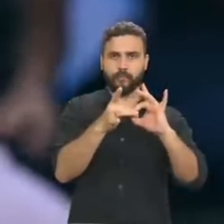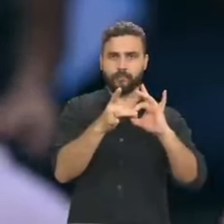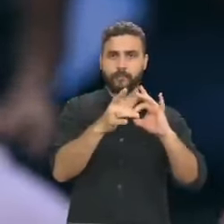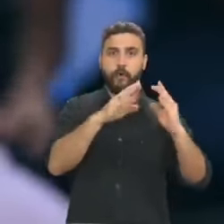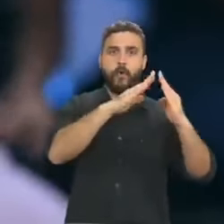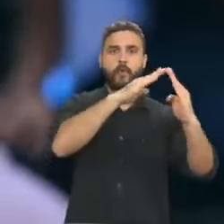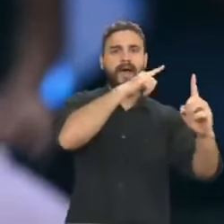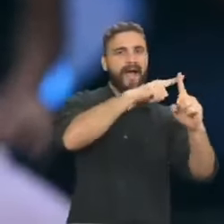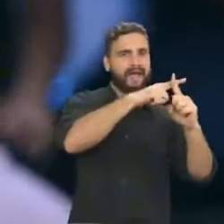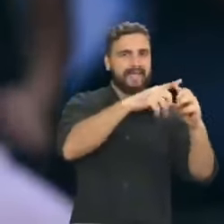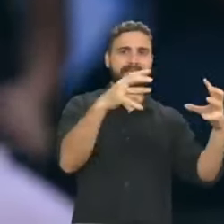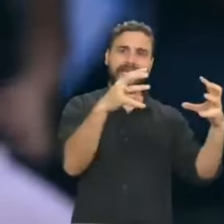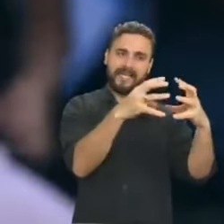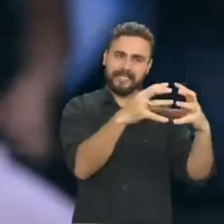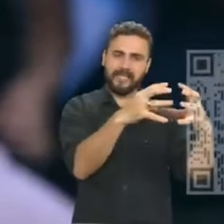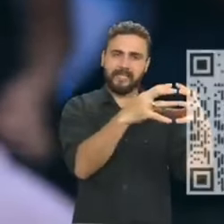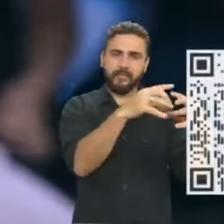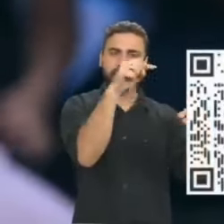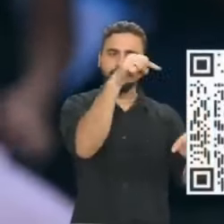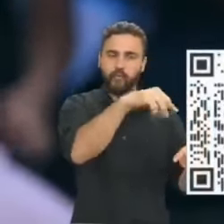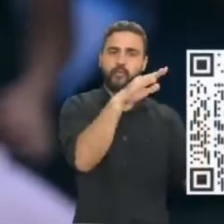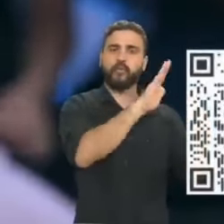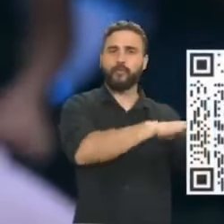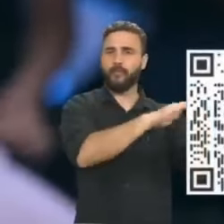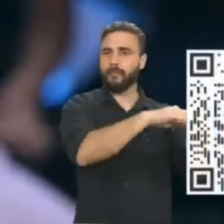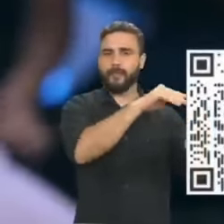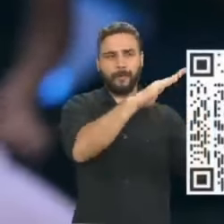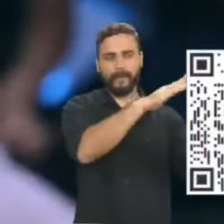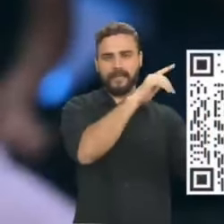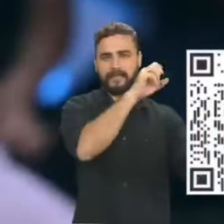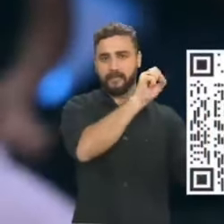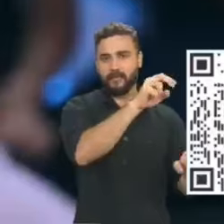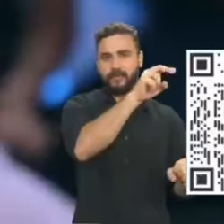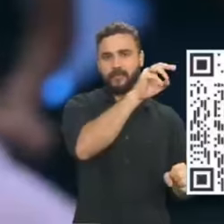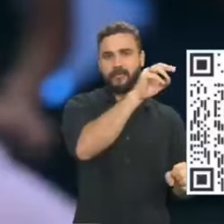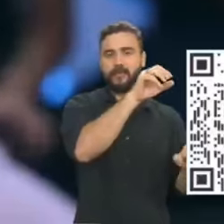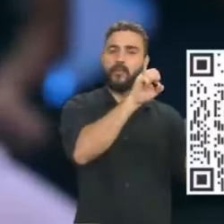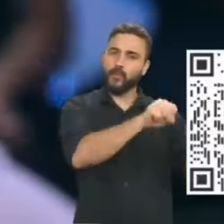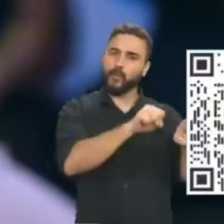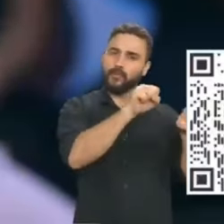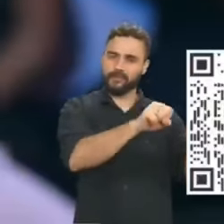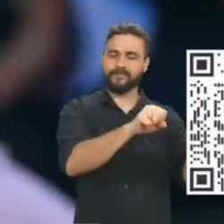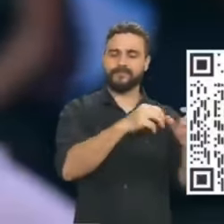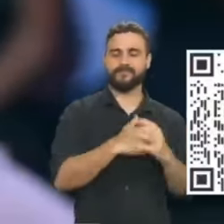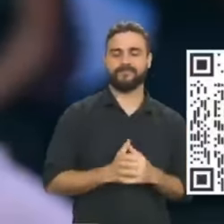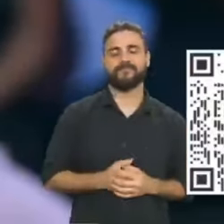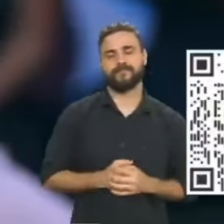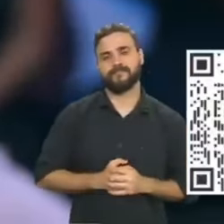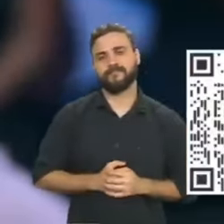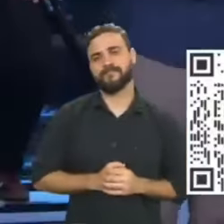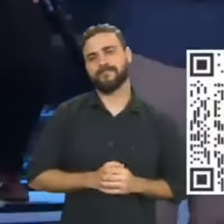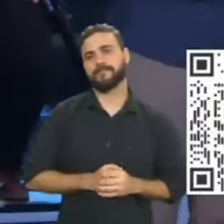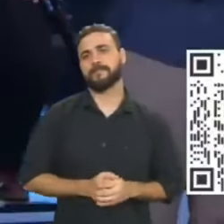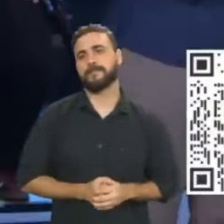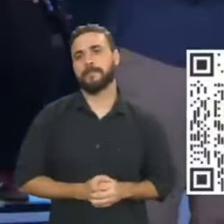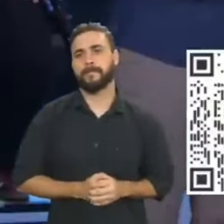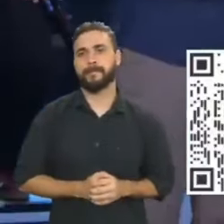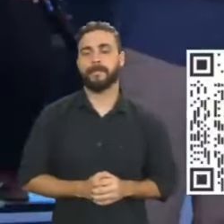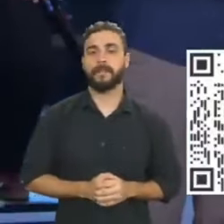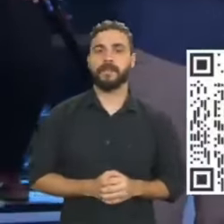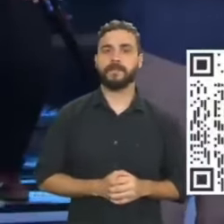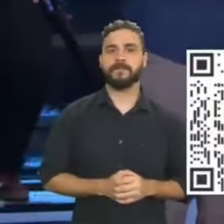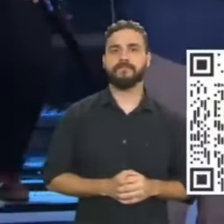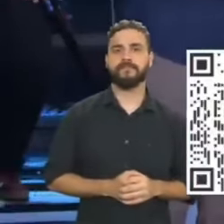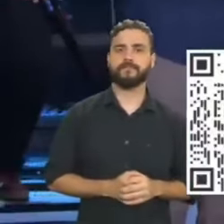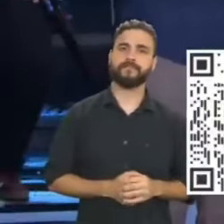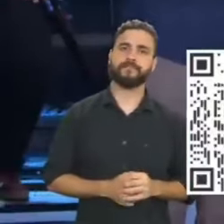igreja local, os missionários locais. Então, na verdade, a carreta é para servir o reino. para servir o reino. Você está falando aqui da parceria com a